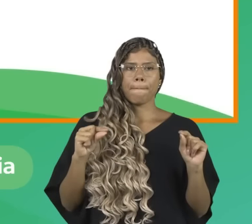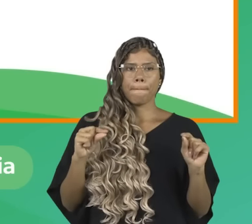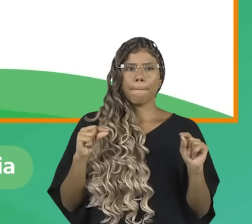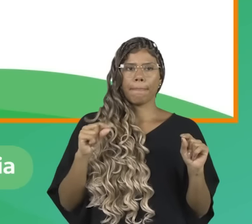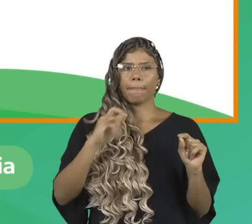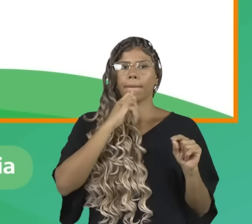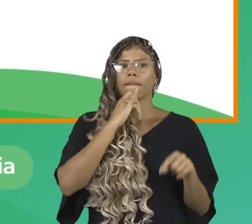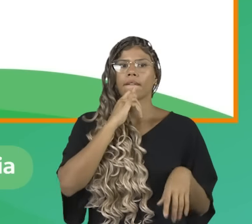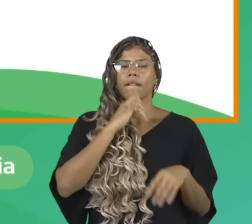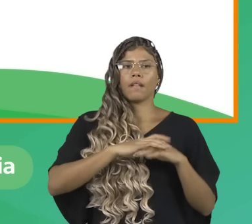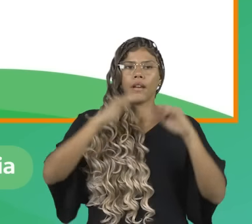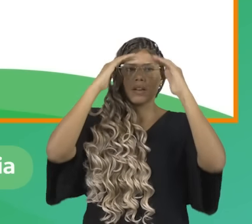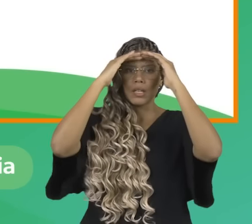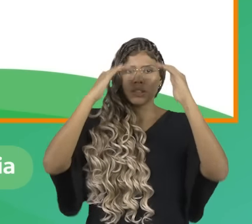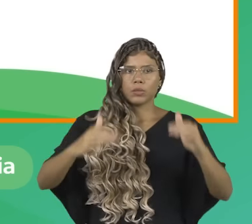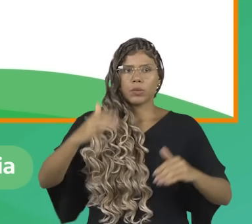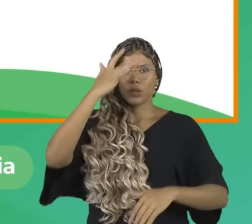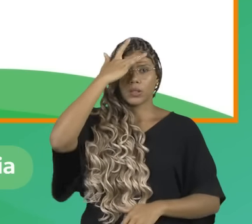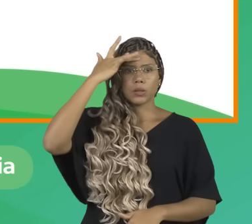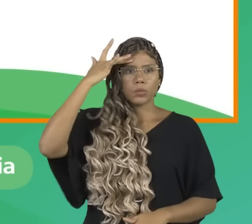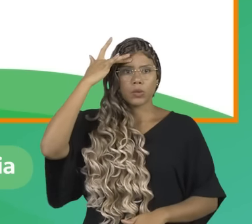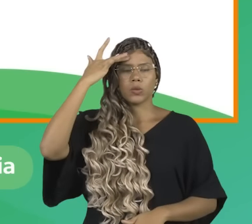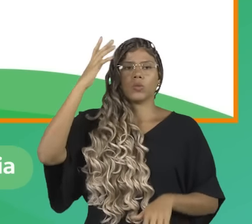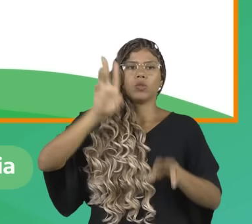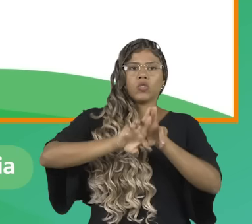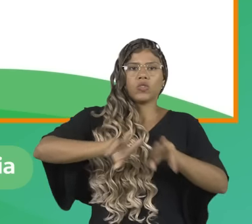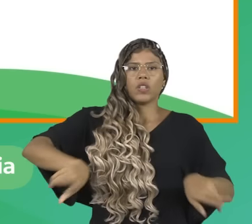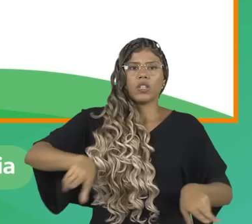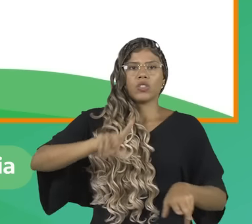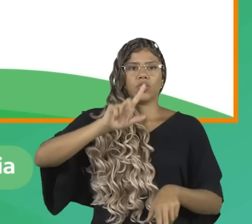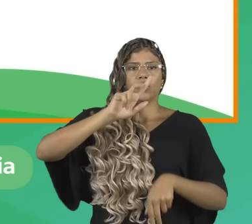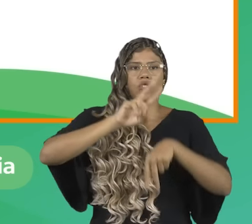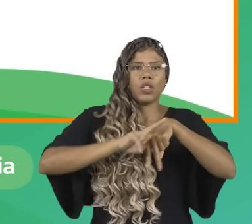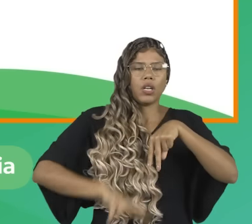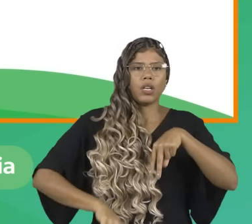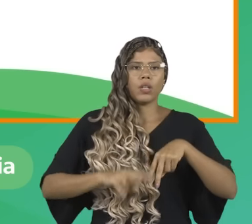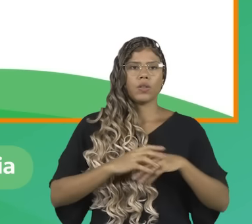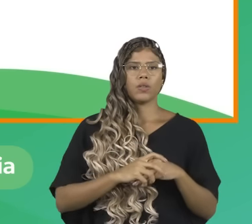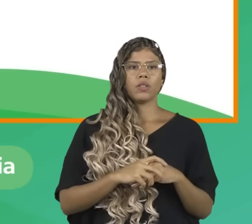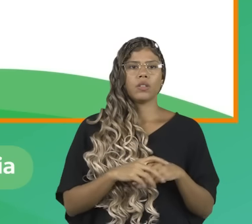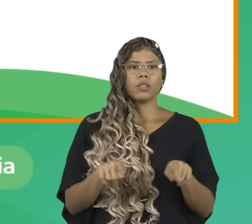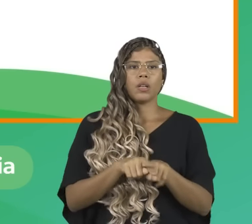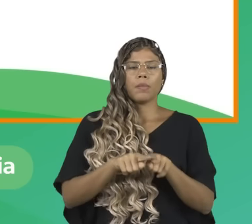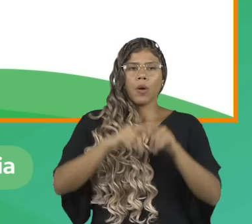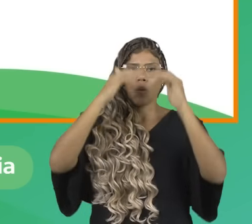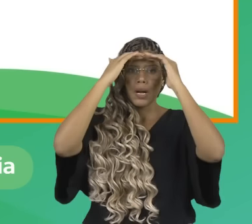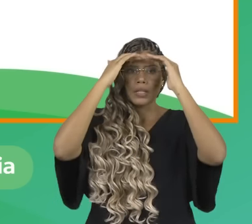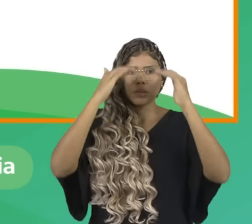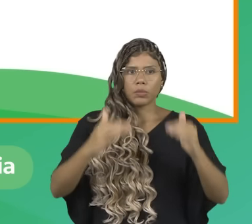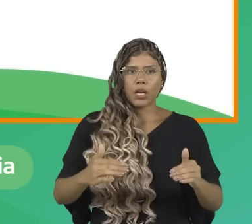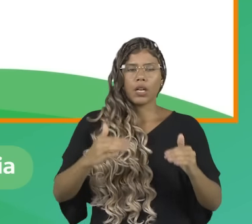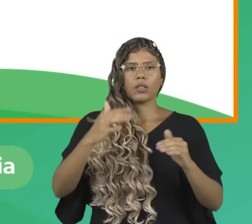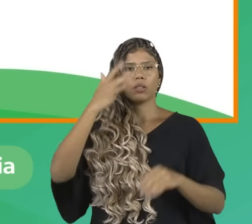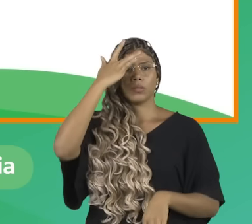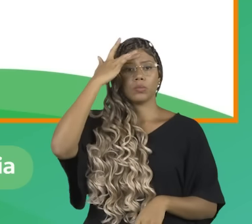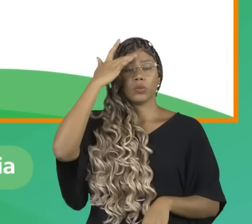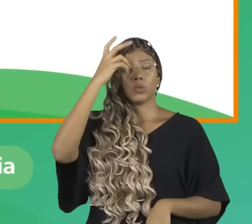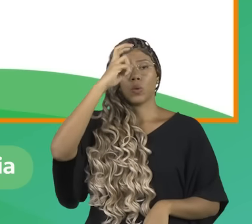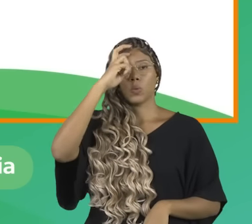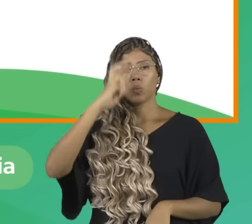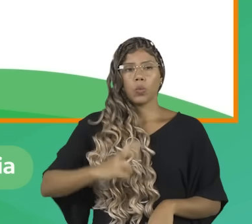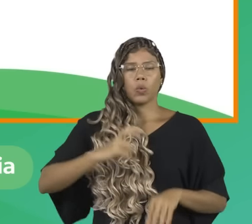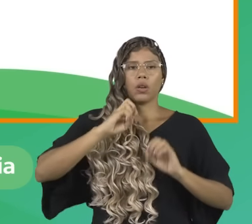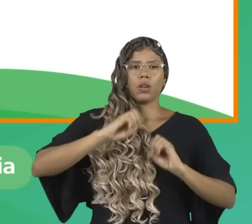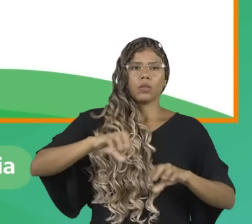de diferentes gêneros, como o respeito e o acesso às pessoas à cultura e à educação. Então tudo isso está na Agenda